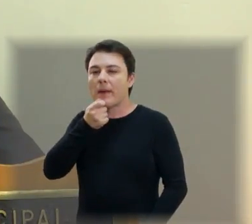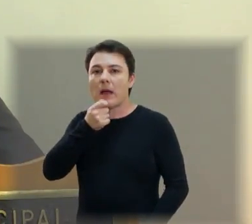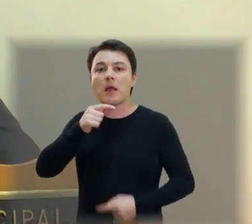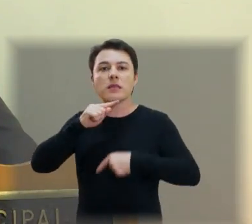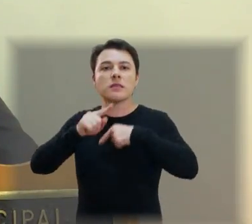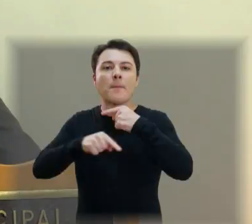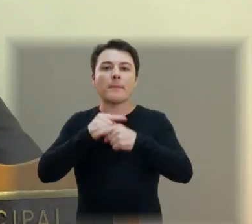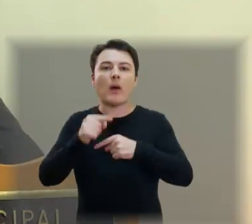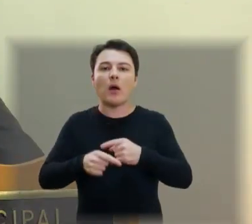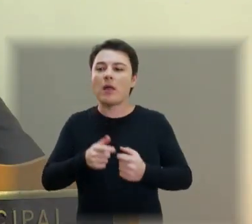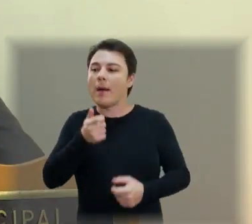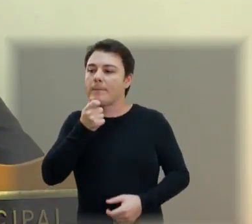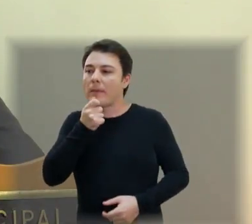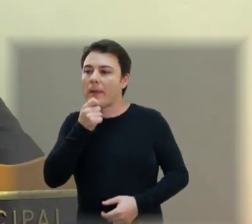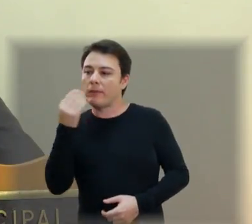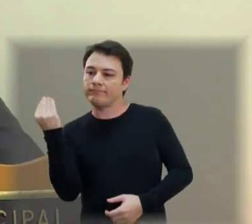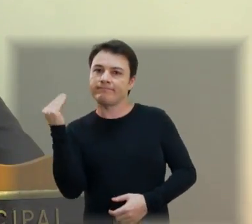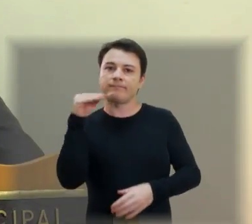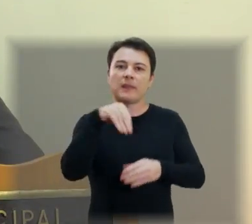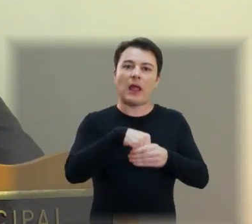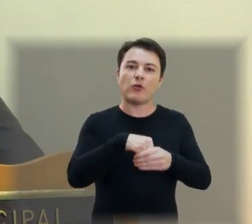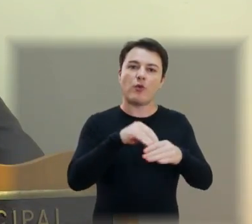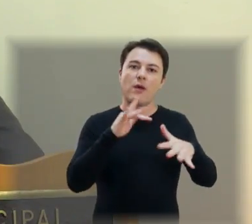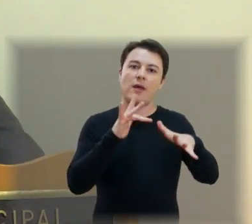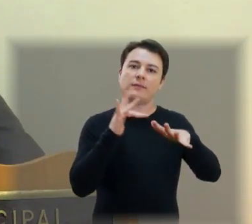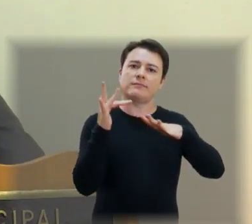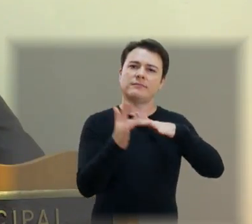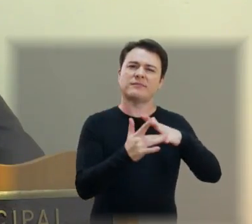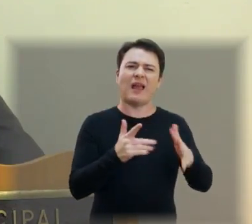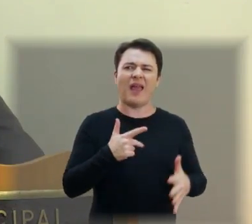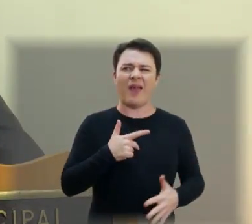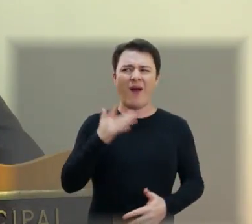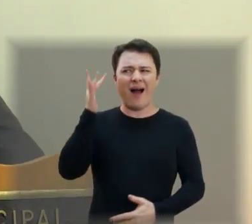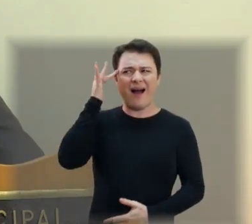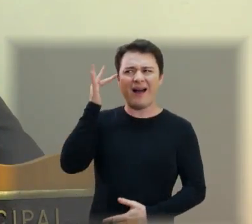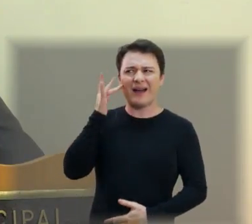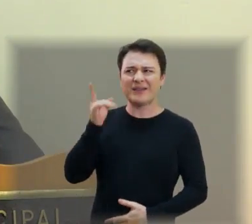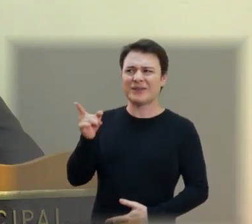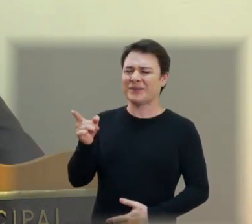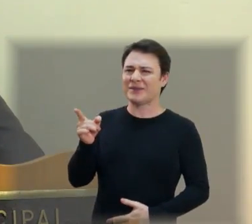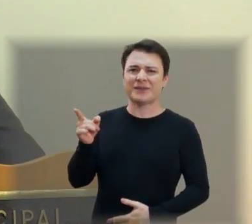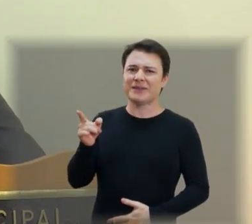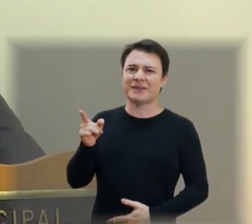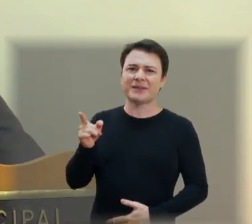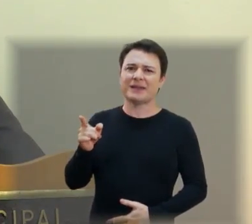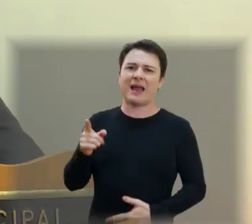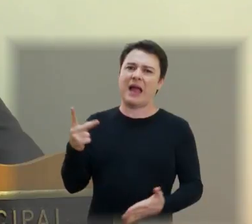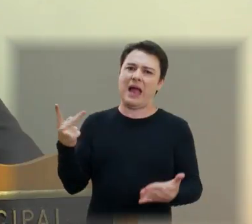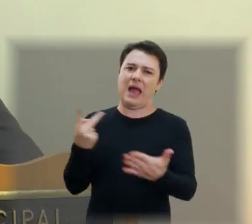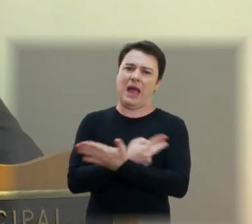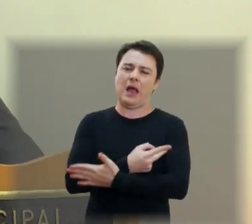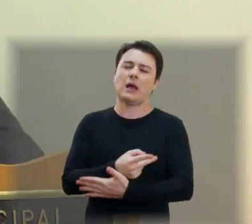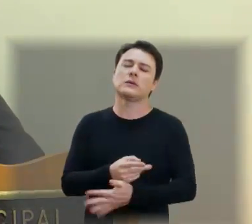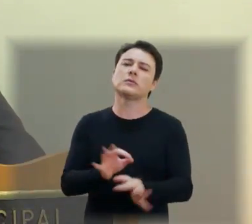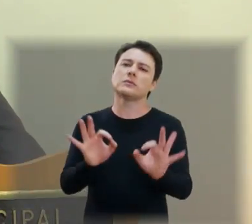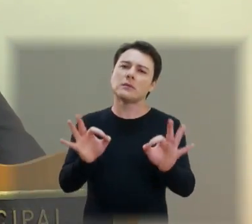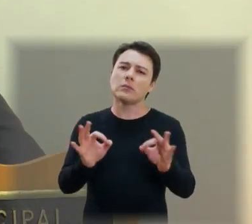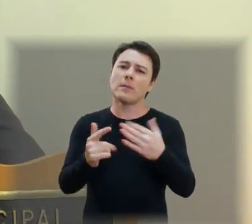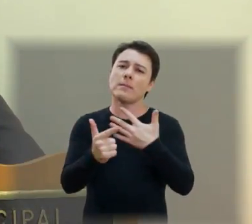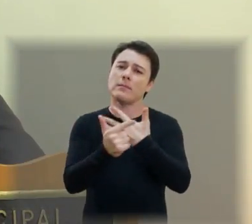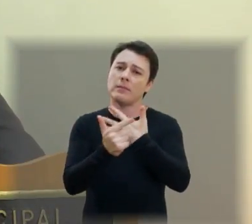isso é constrangedor. Falo mais uma vez, função do vereador,